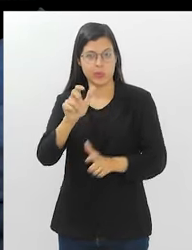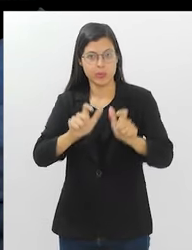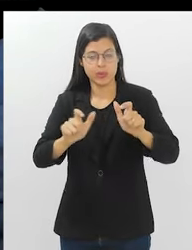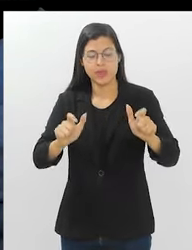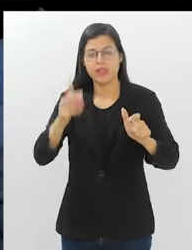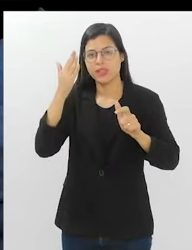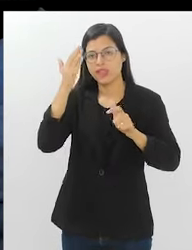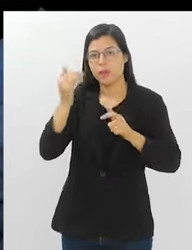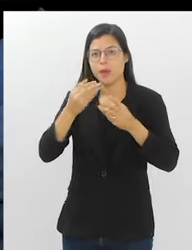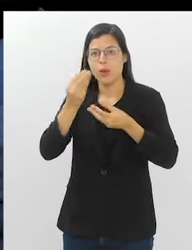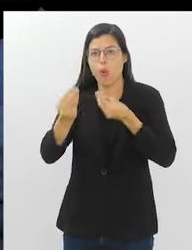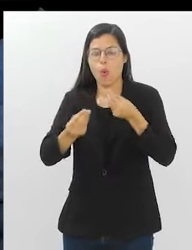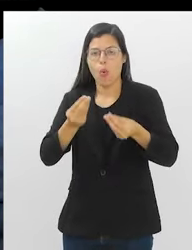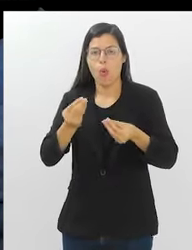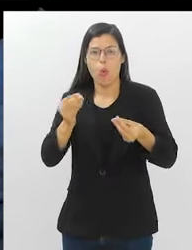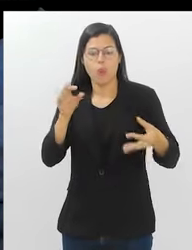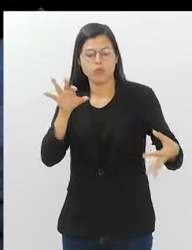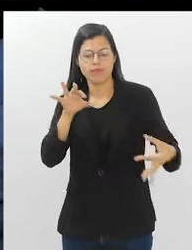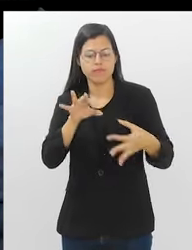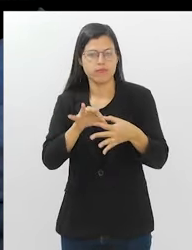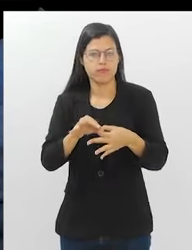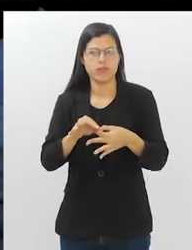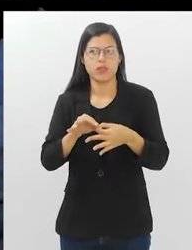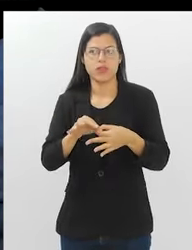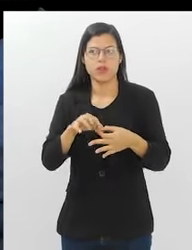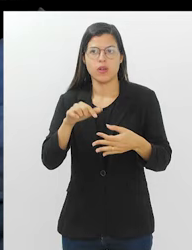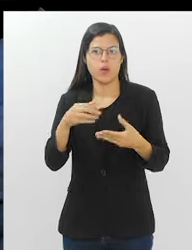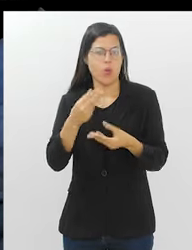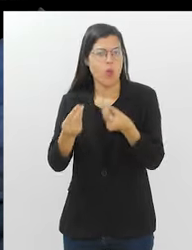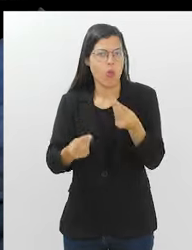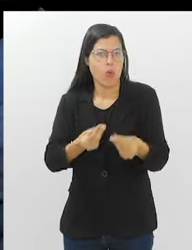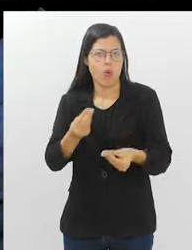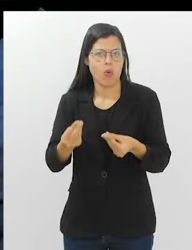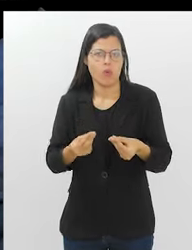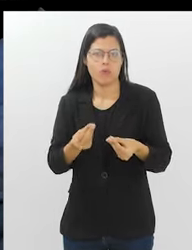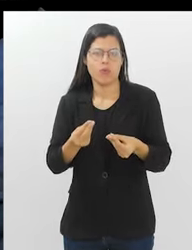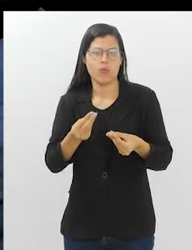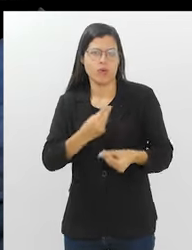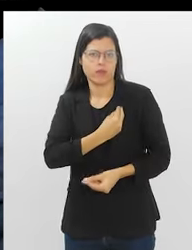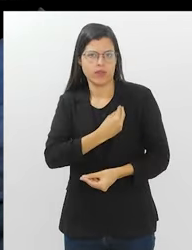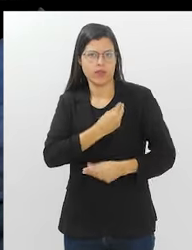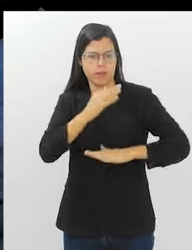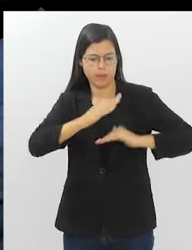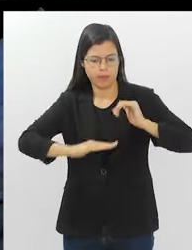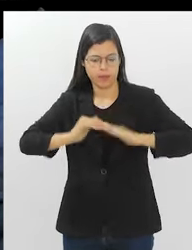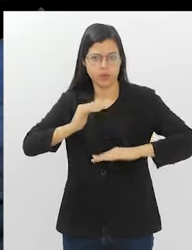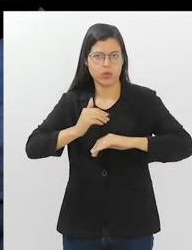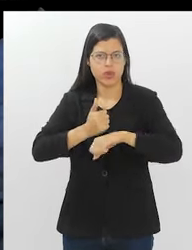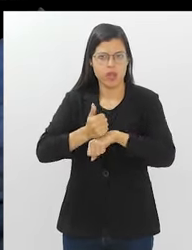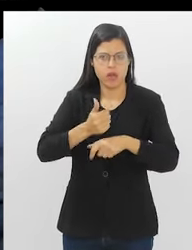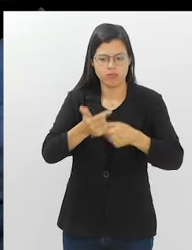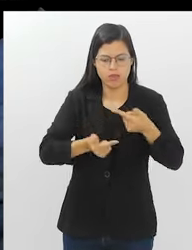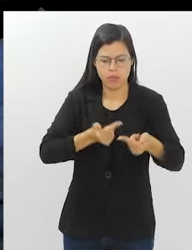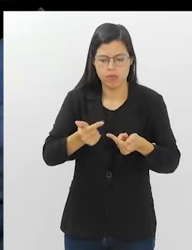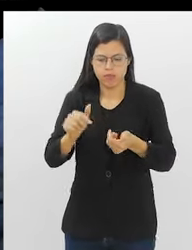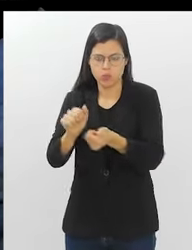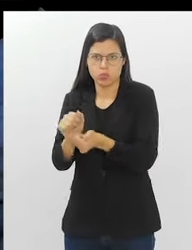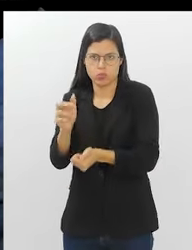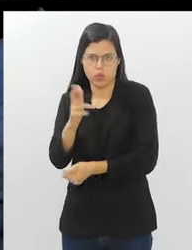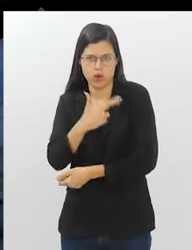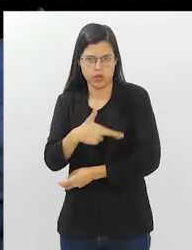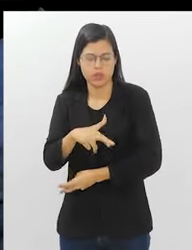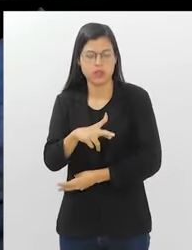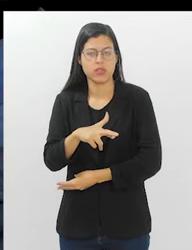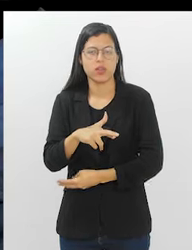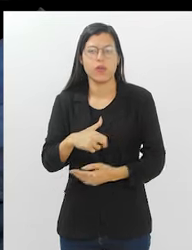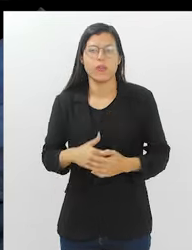para saber como eles conciliam isso, ou como conciliava para quem não está mais trabalhando.